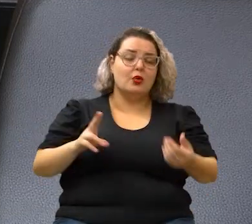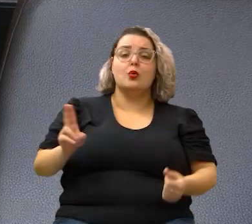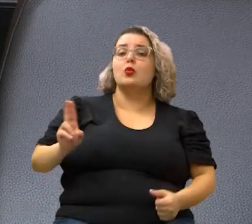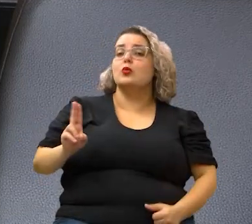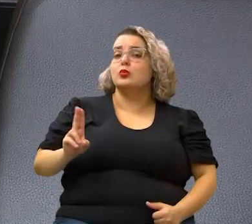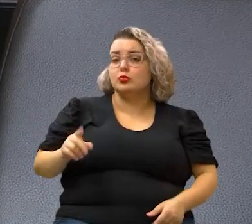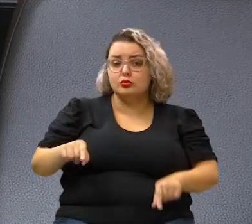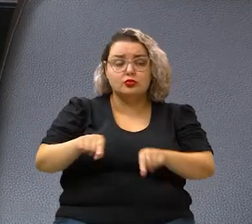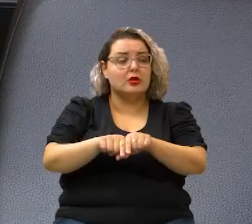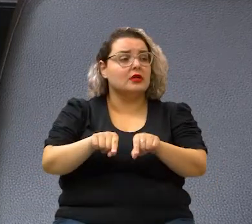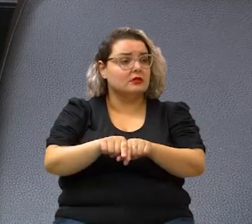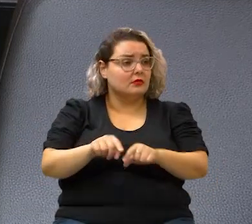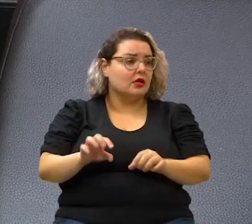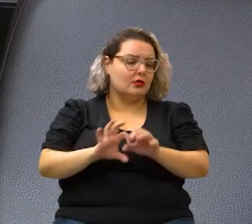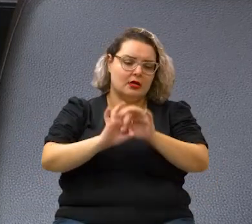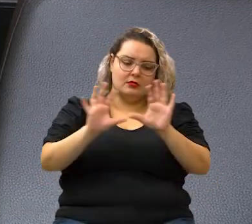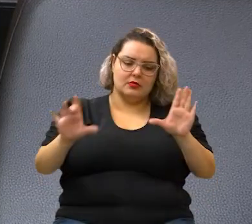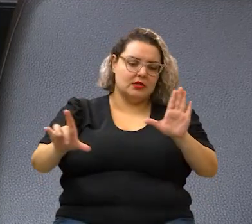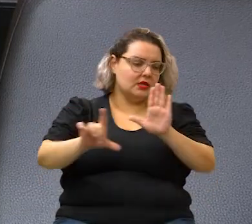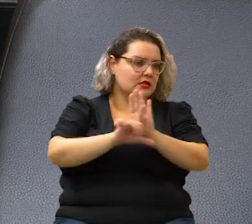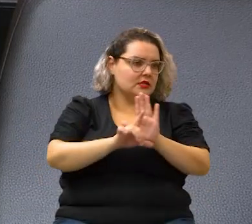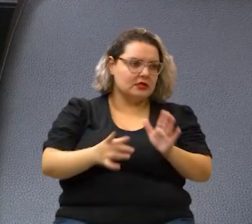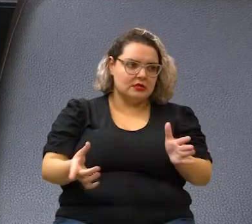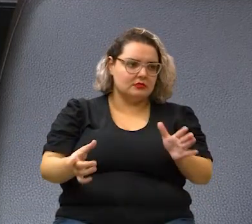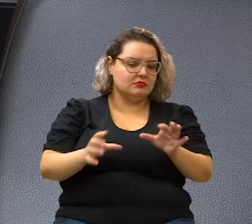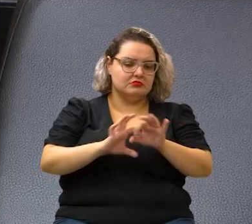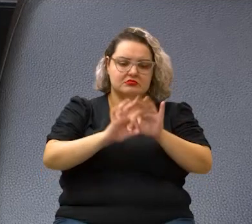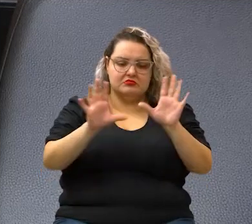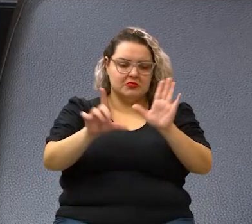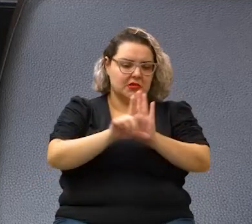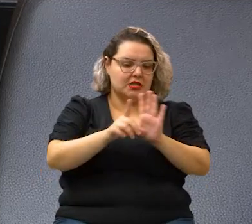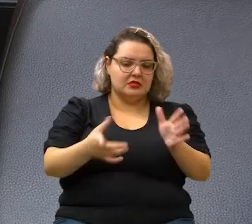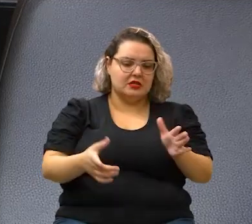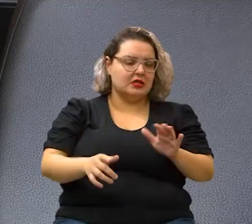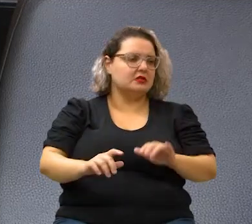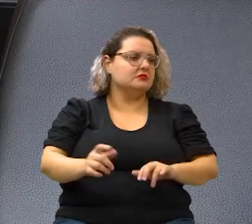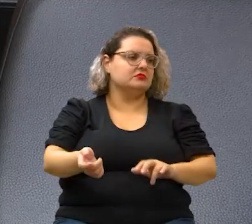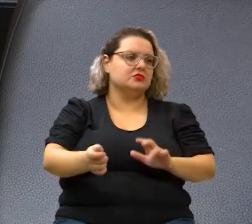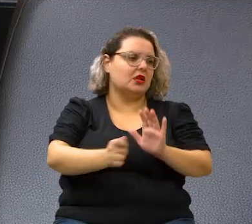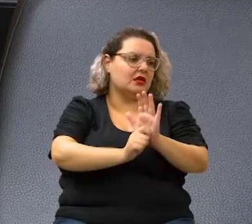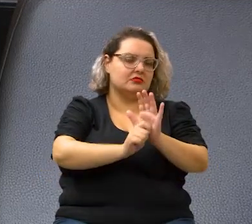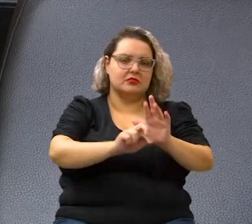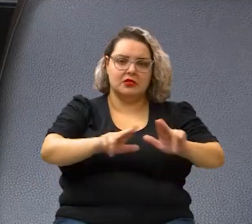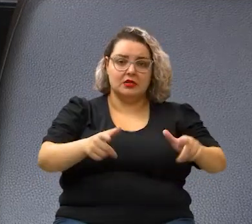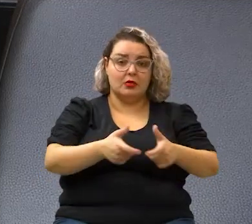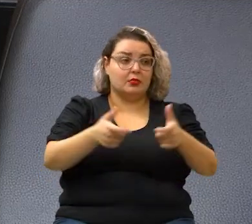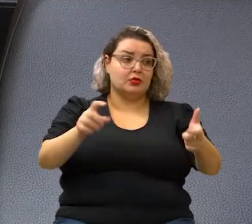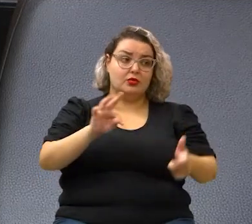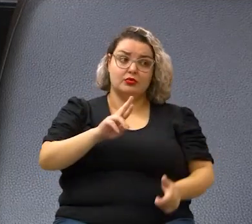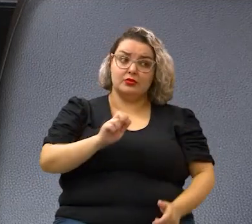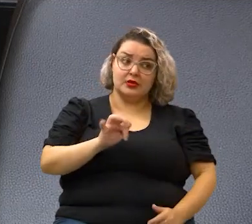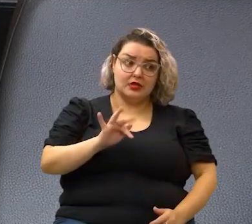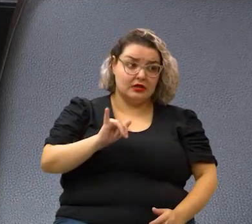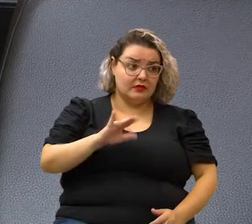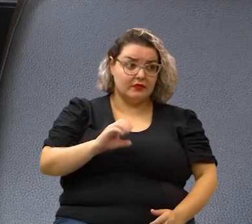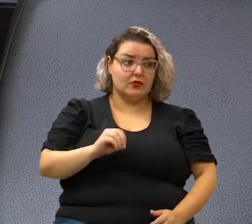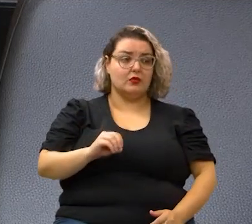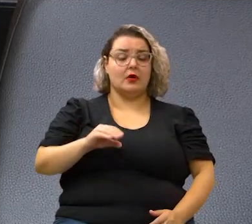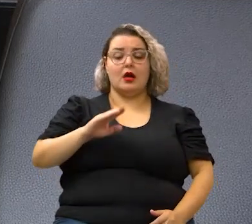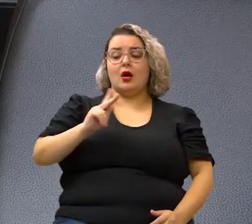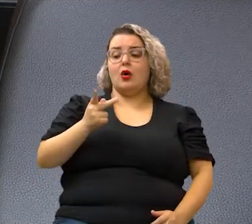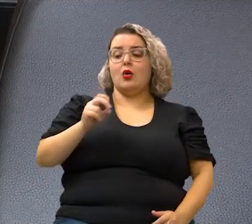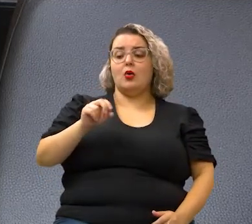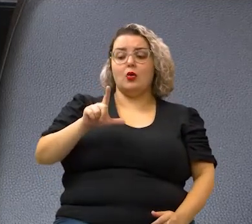O Uruguai também, com a legalização das drogas, aumentou a guerra do tráfico, então está uma coisa fora do normal, né? A